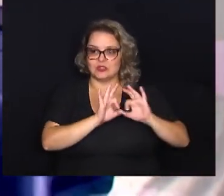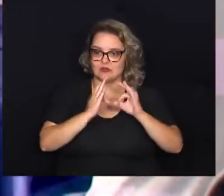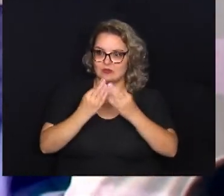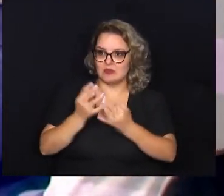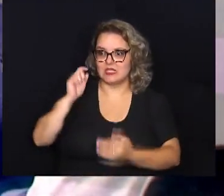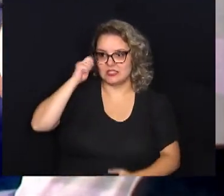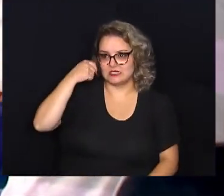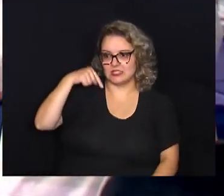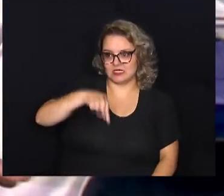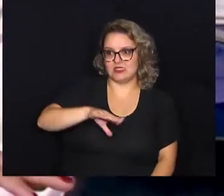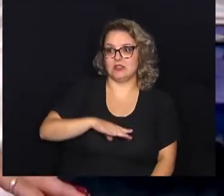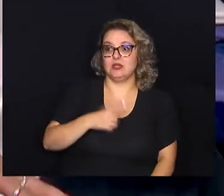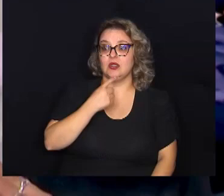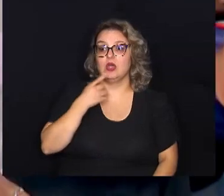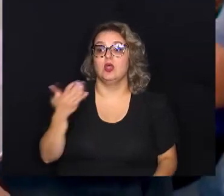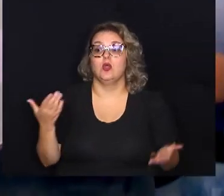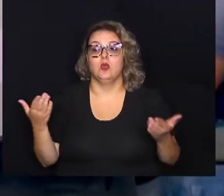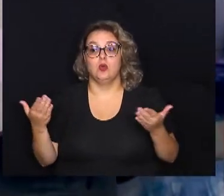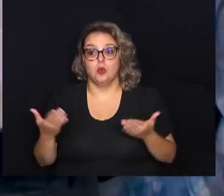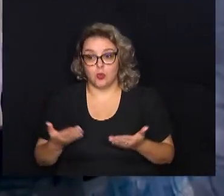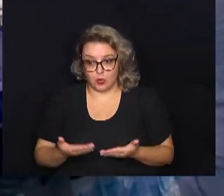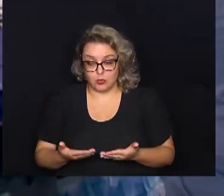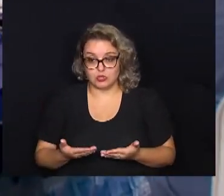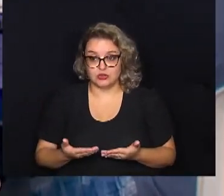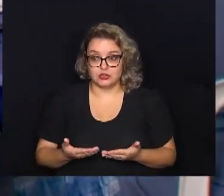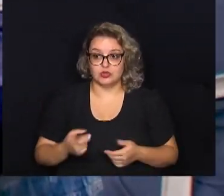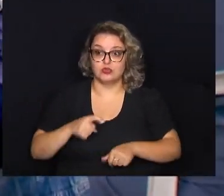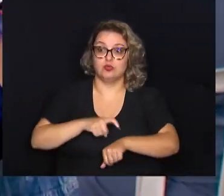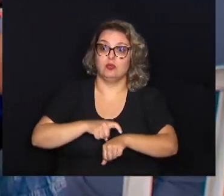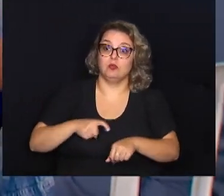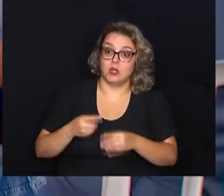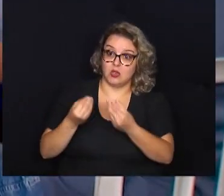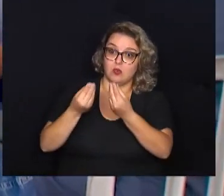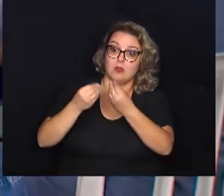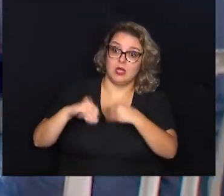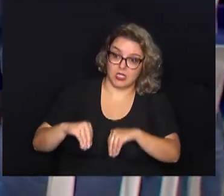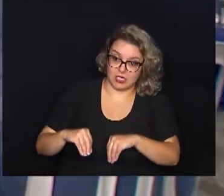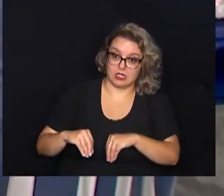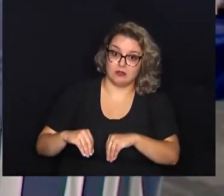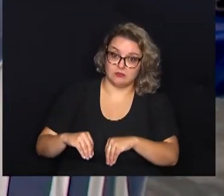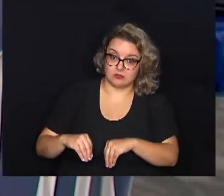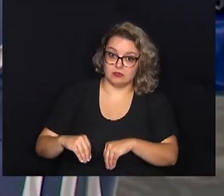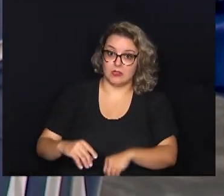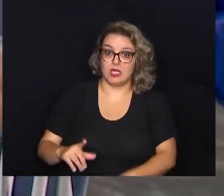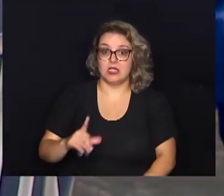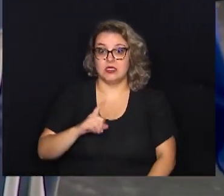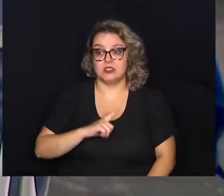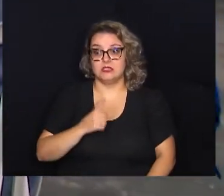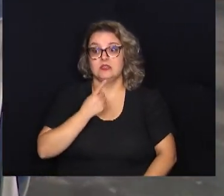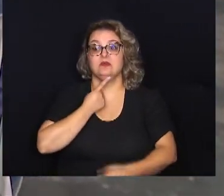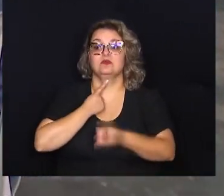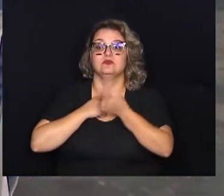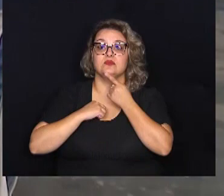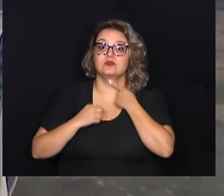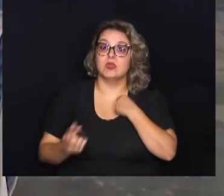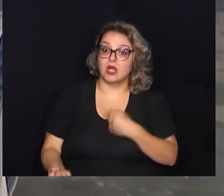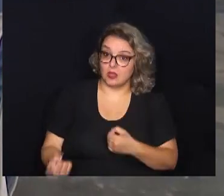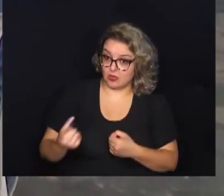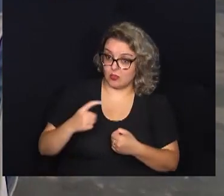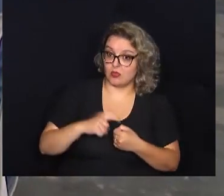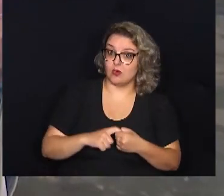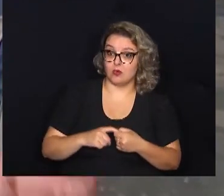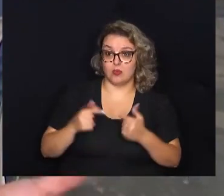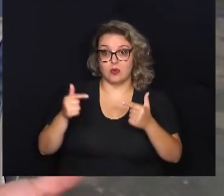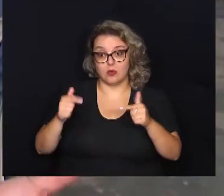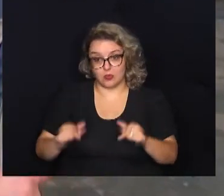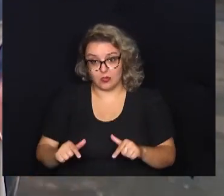Campinas. E hoje, apesar da situação precária, ainda há o desejo de que volte a ser um